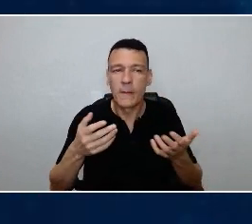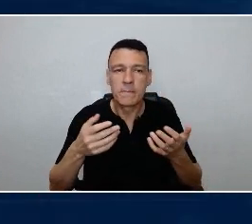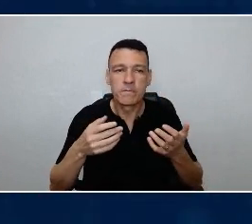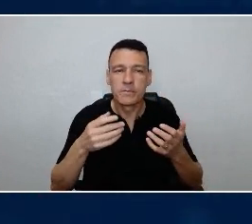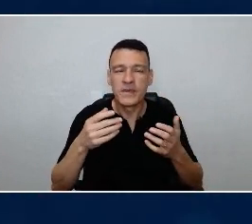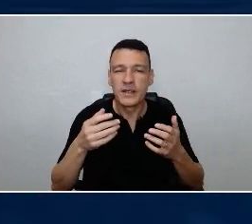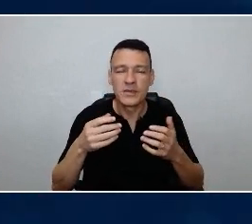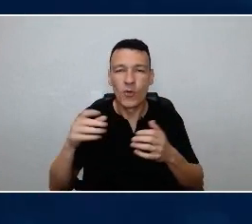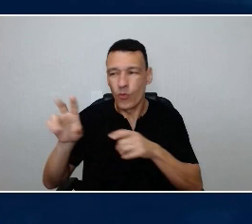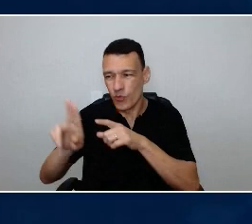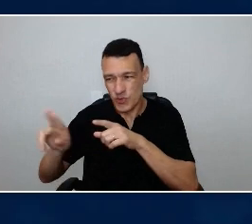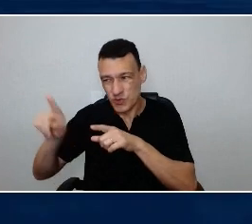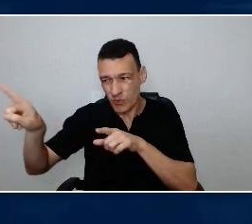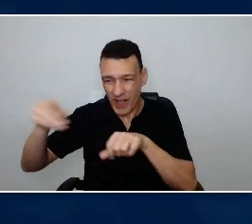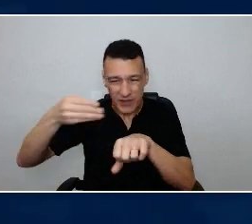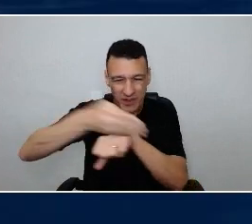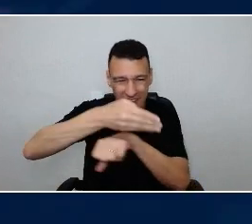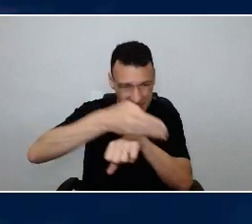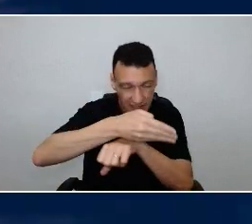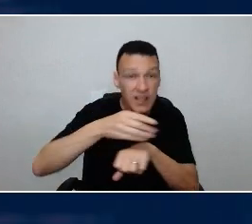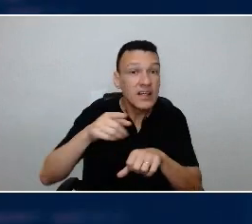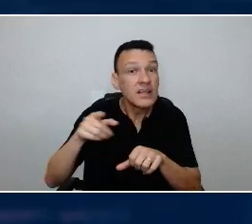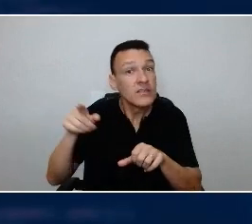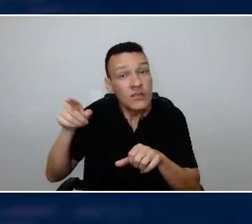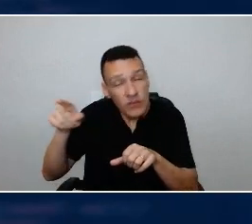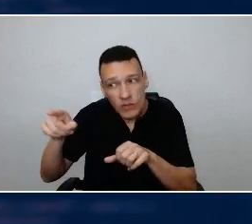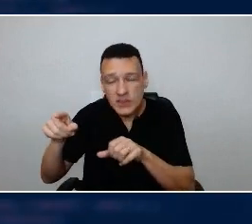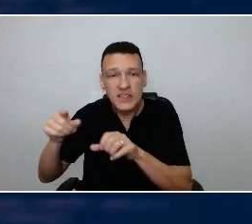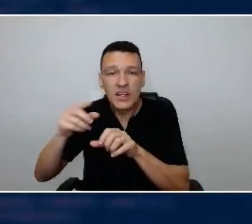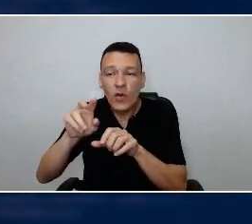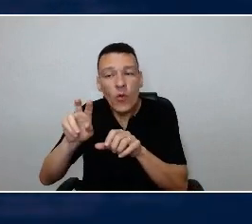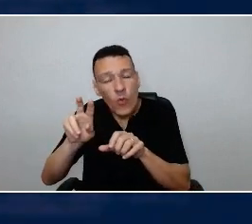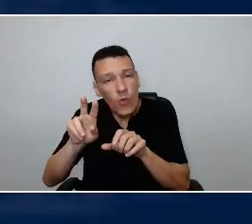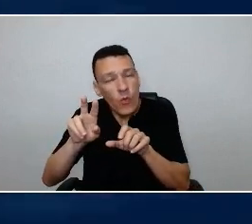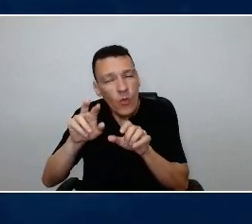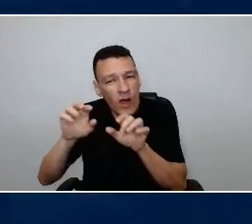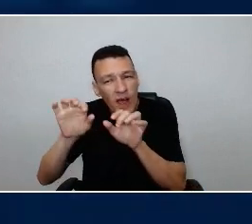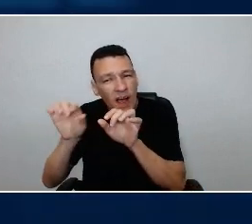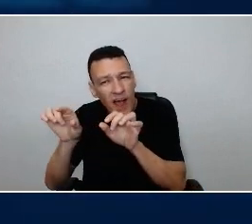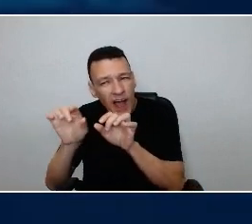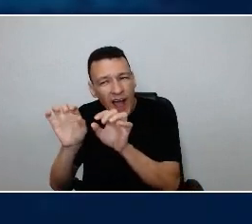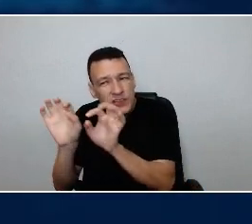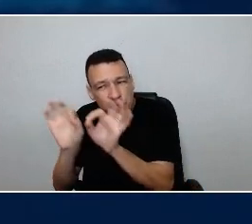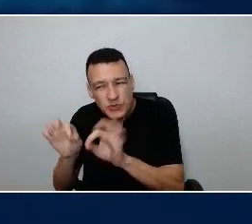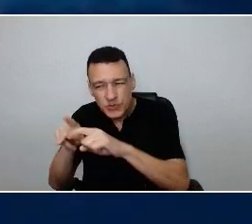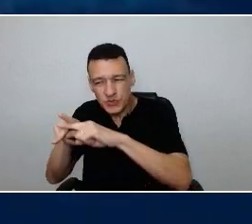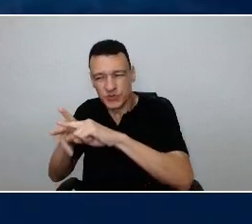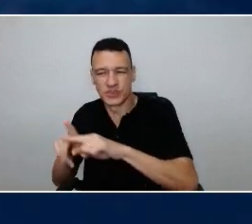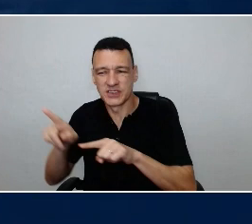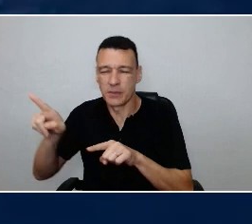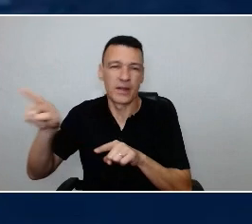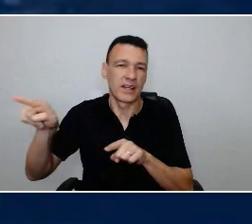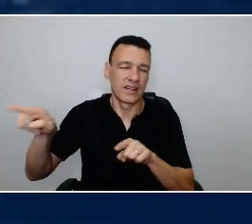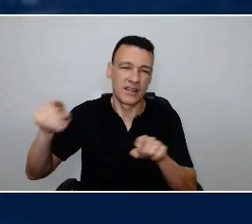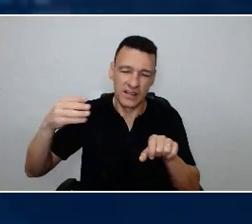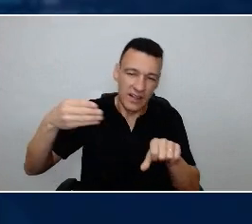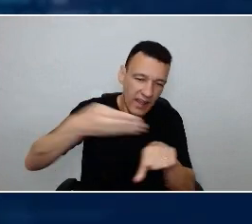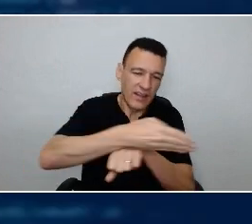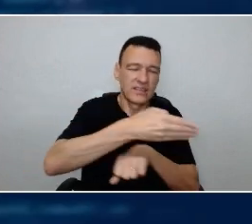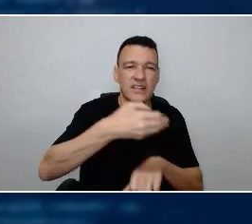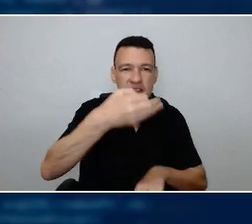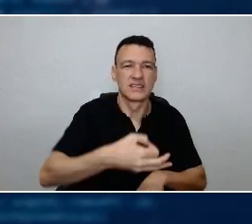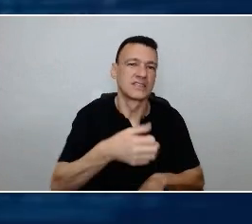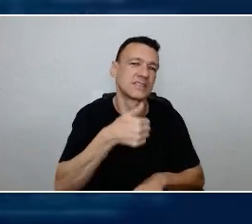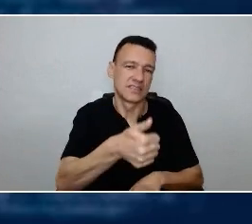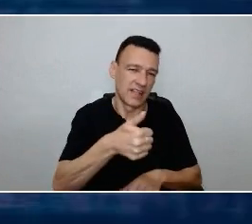usuário e a gente vai entendeu como que isso impacta né a experiência do usuário na modelagem no Cicle e o tamanho do documento Isso aqui é uma